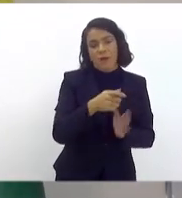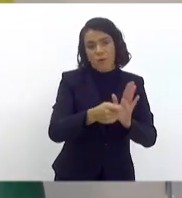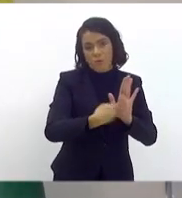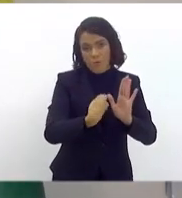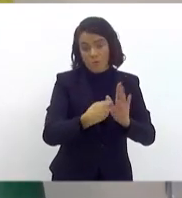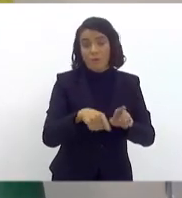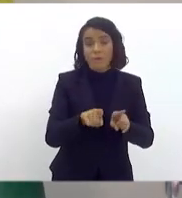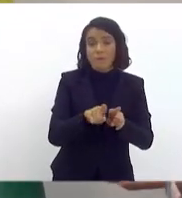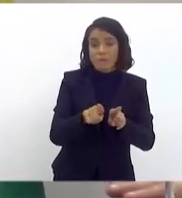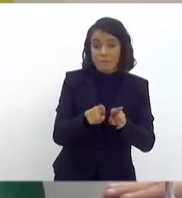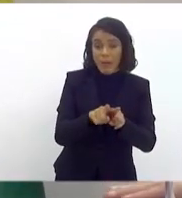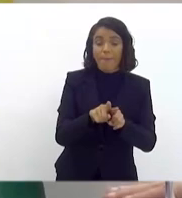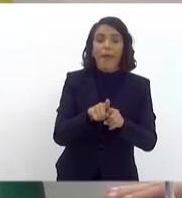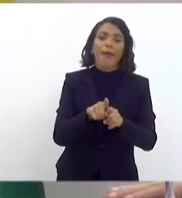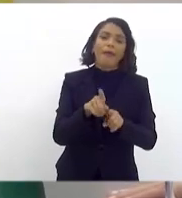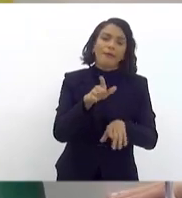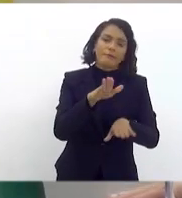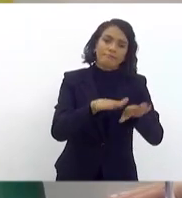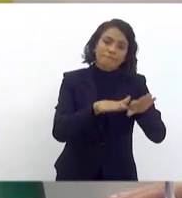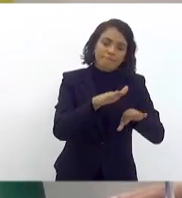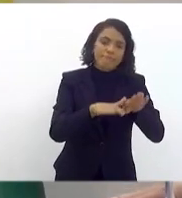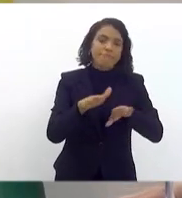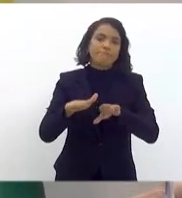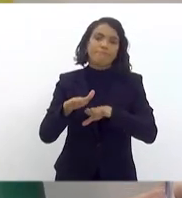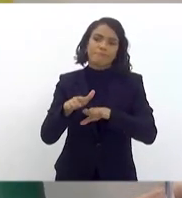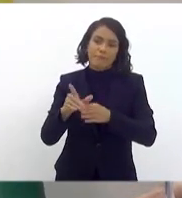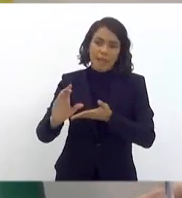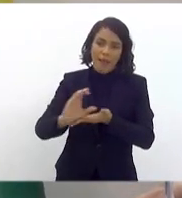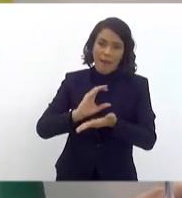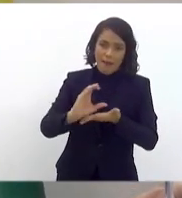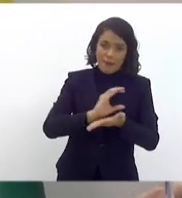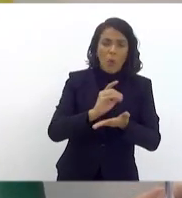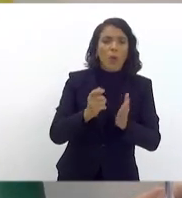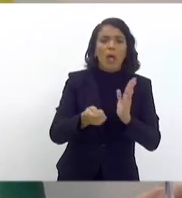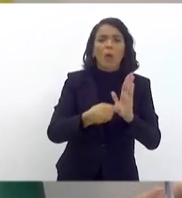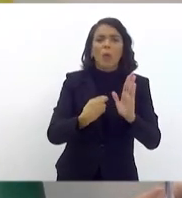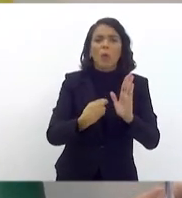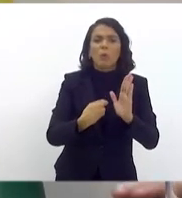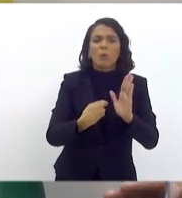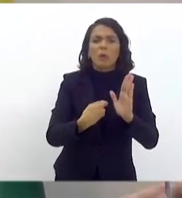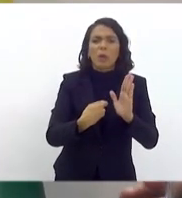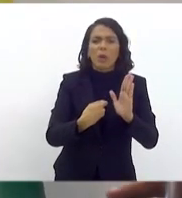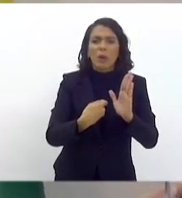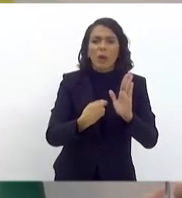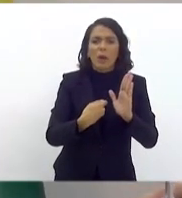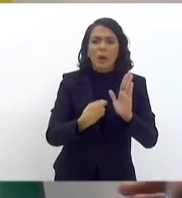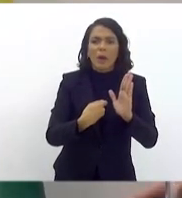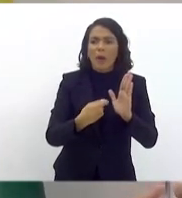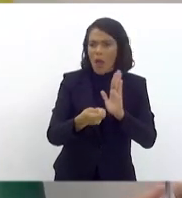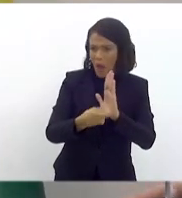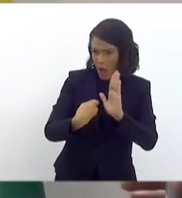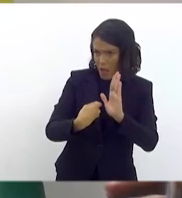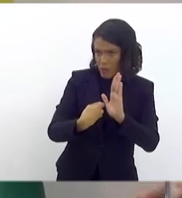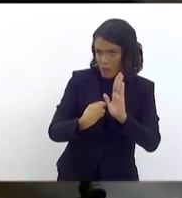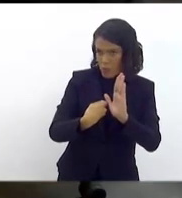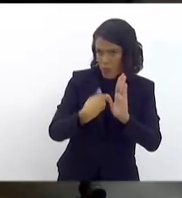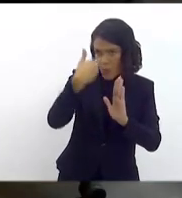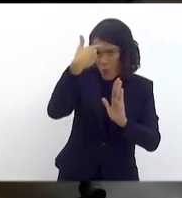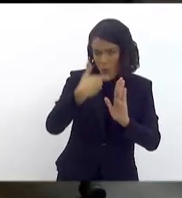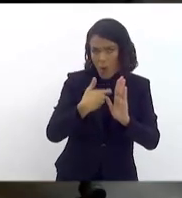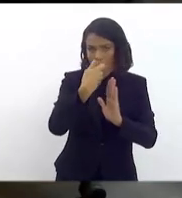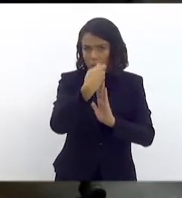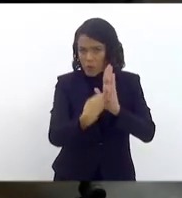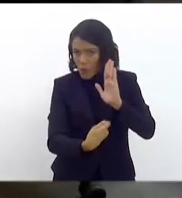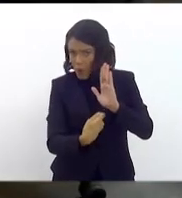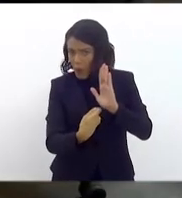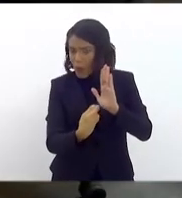e na proporção de suas respectivas arrecadações. O que é essa rúbrica, doutor? Mesmo segmento como autores, compositores? Ou